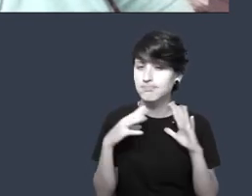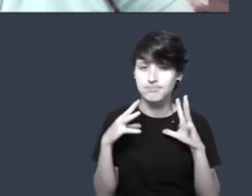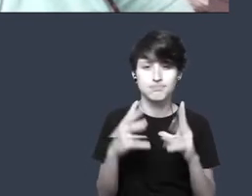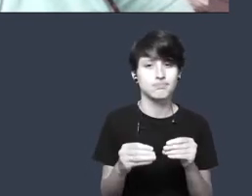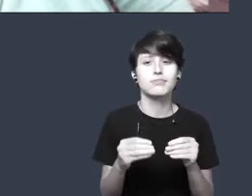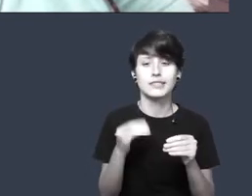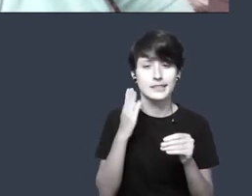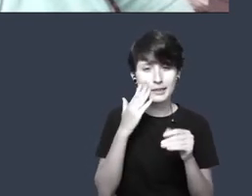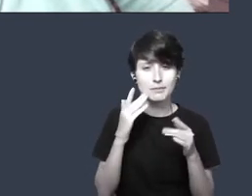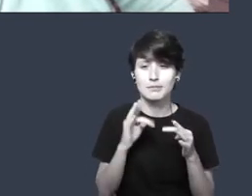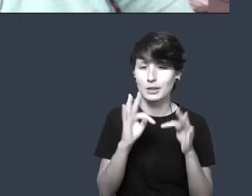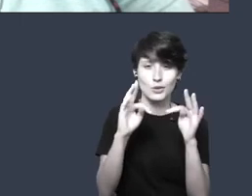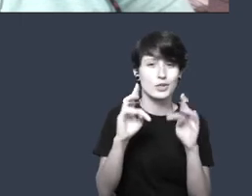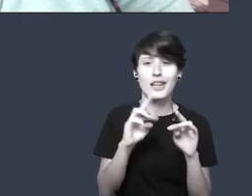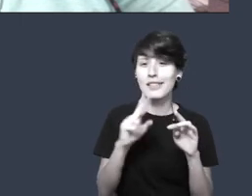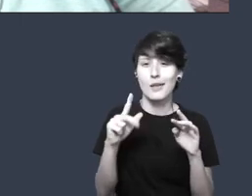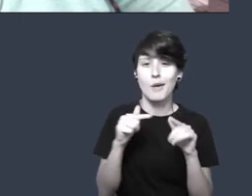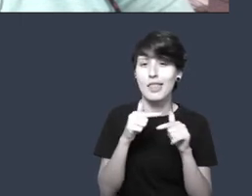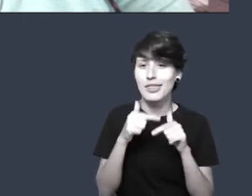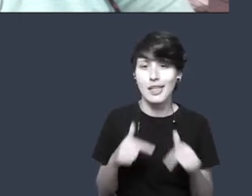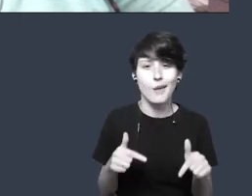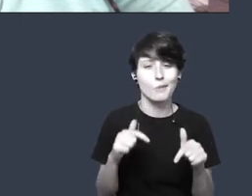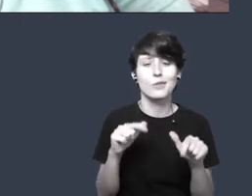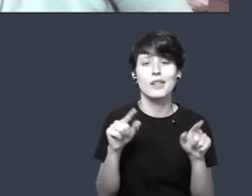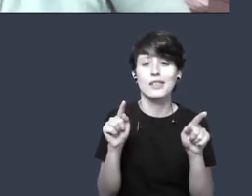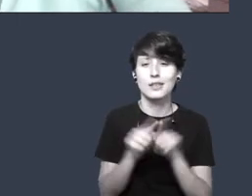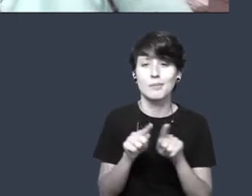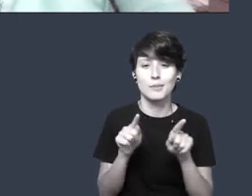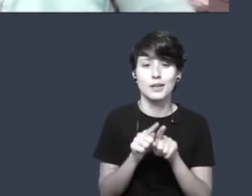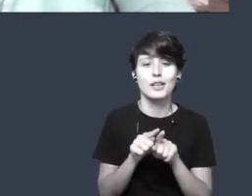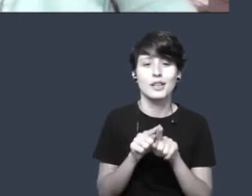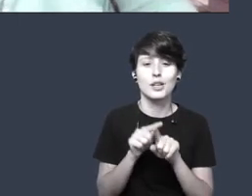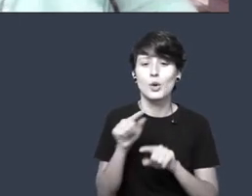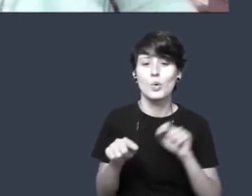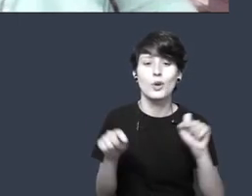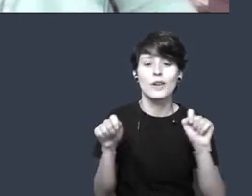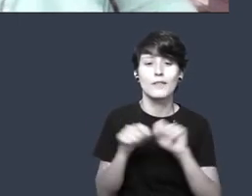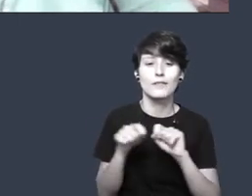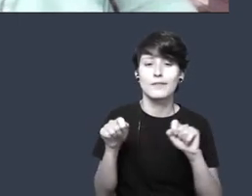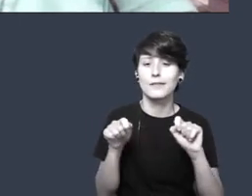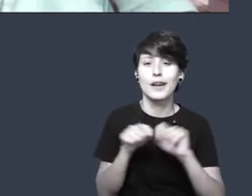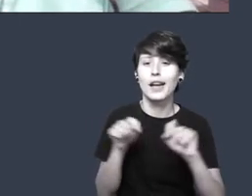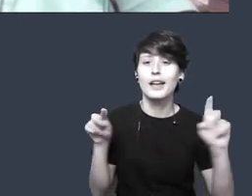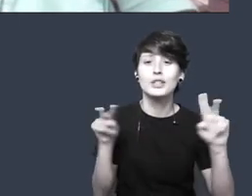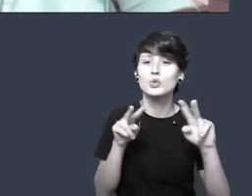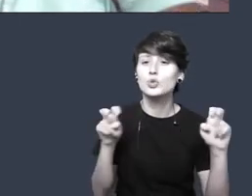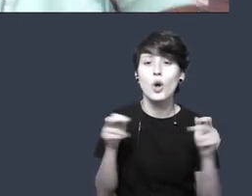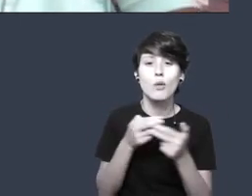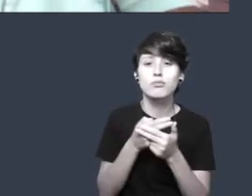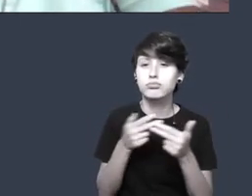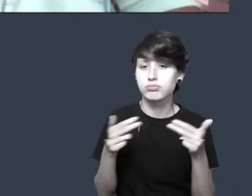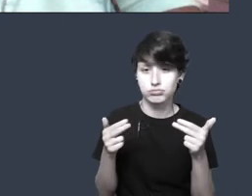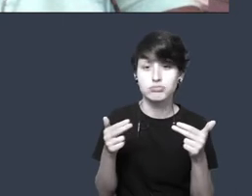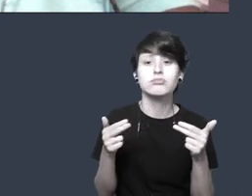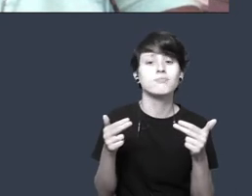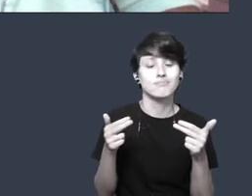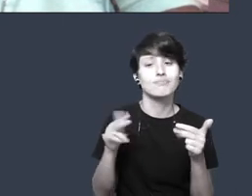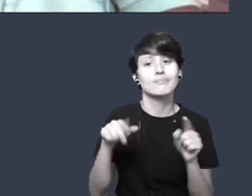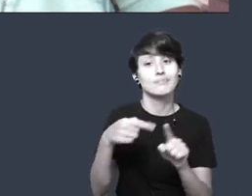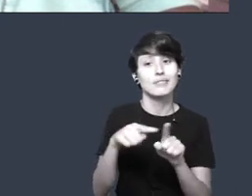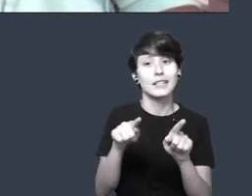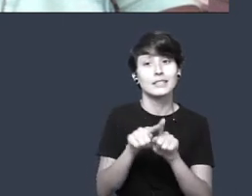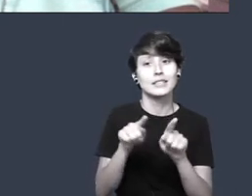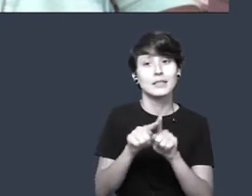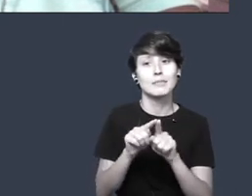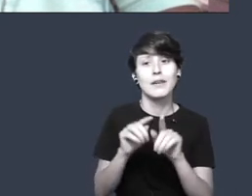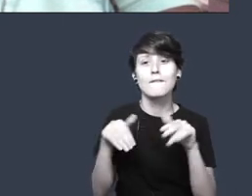a tecnologia não é neutra, mas o que a gente pode fazer em relação a isso, né? Fora um pouco do meu